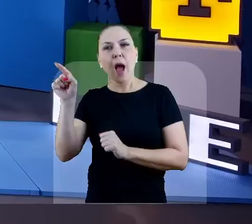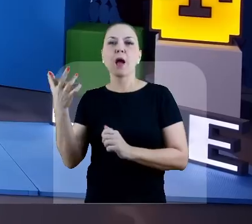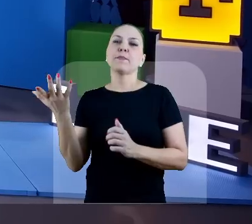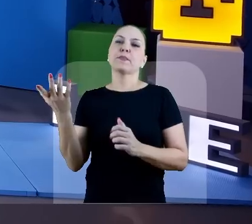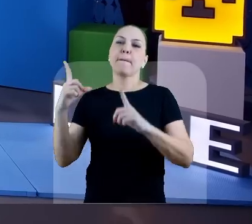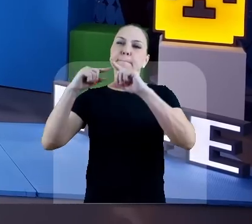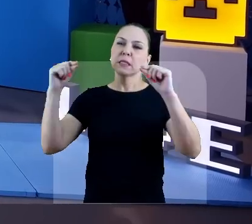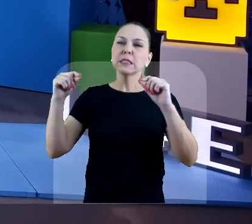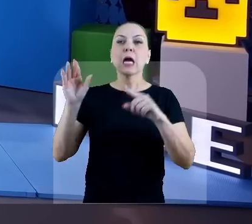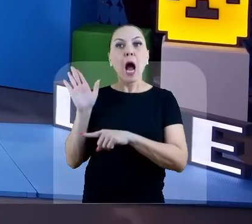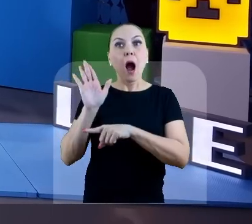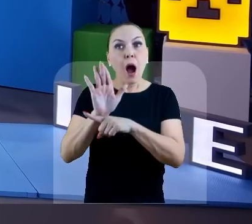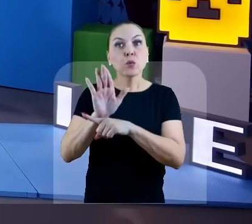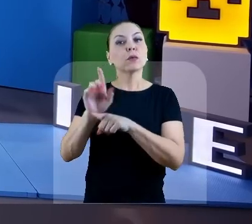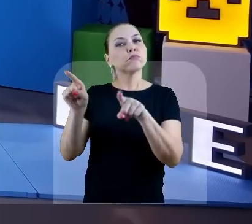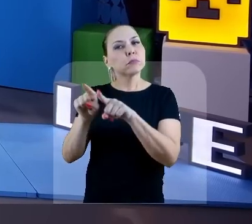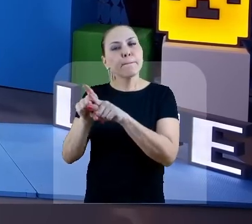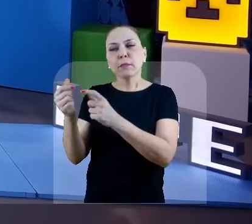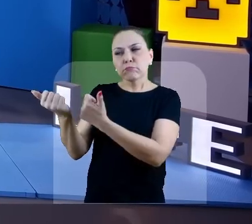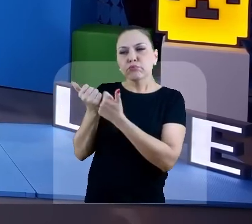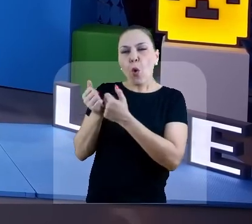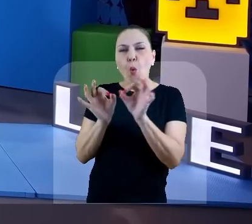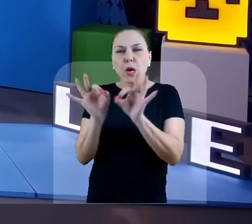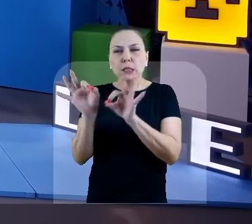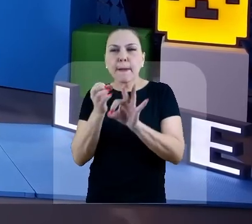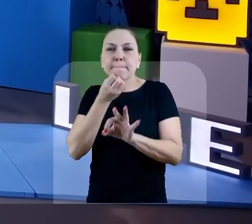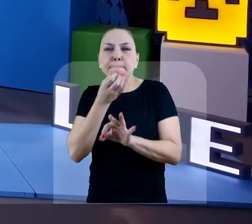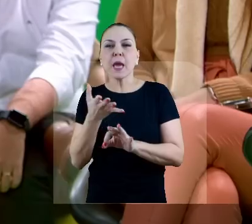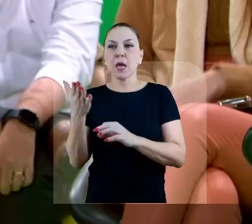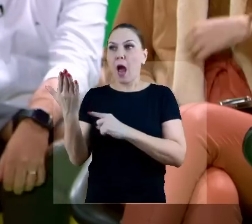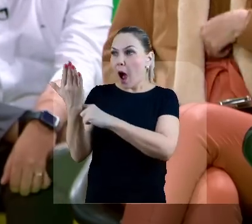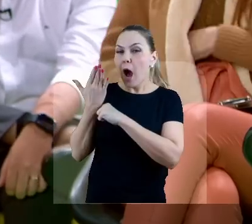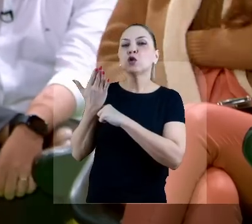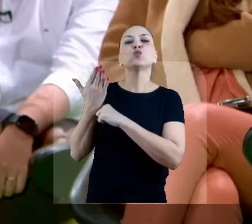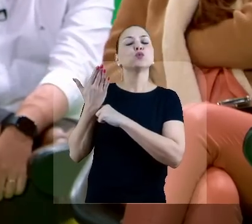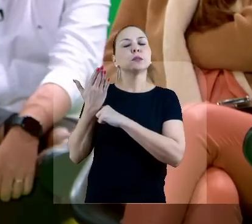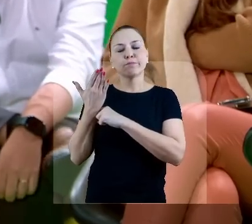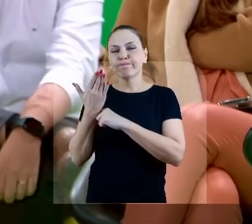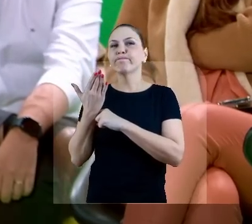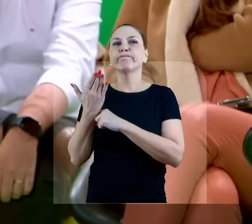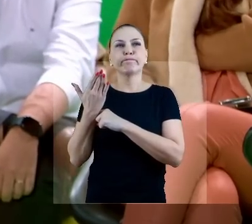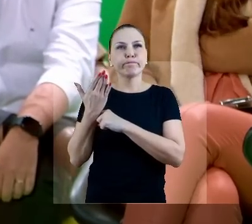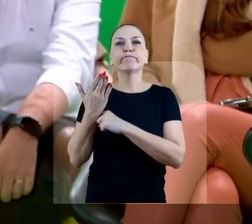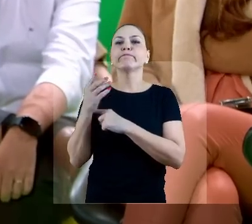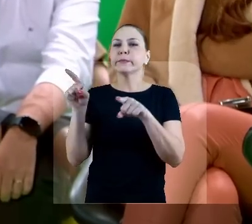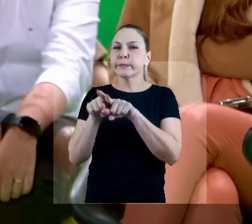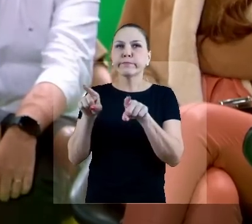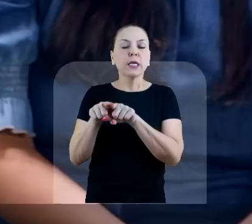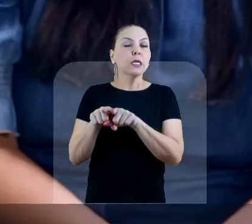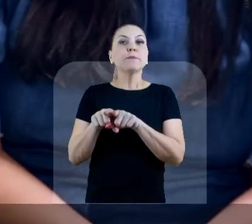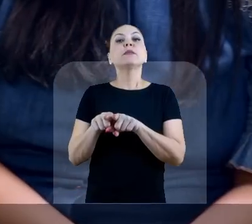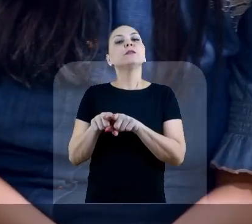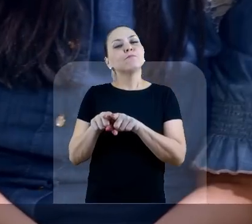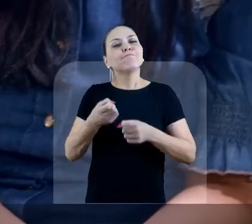Palácio, que estão ajudando bastante a gente, são organizados e ajudam bastante também. E eu quero